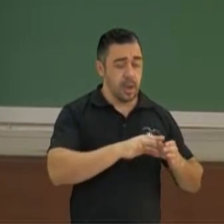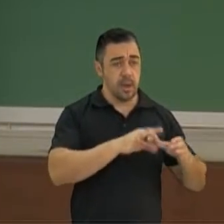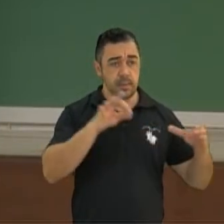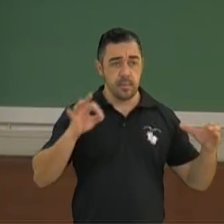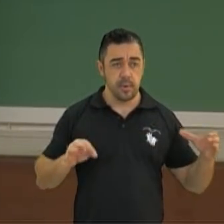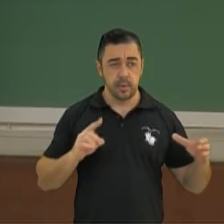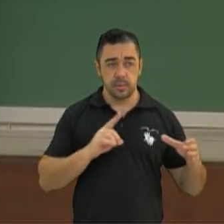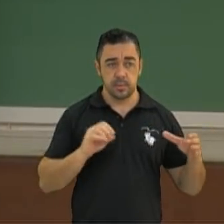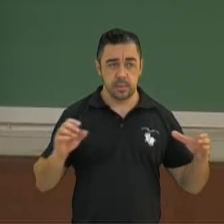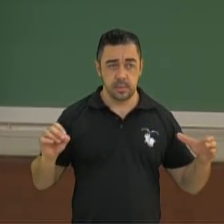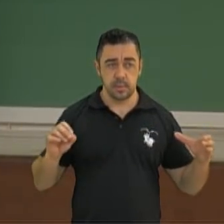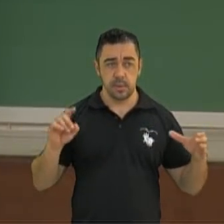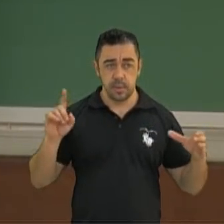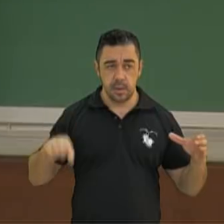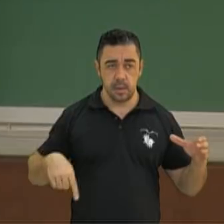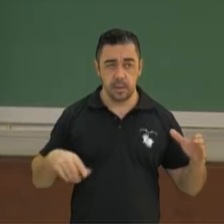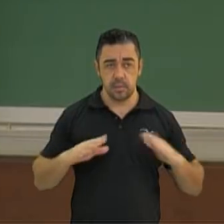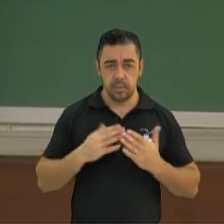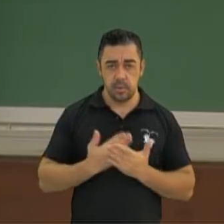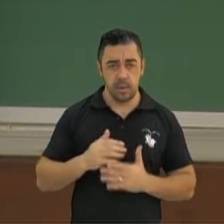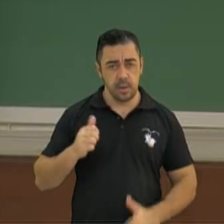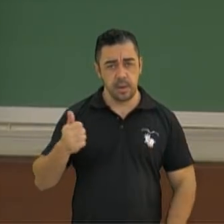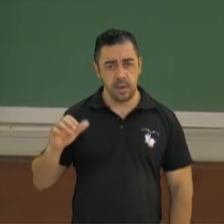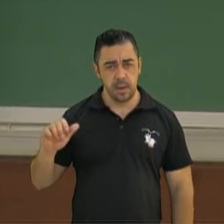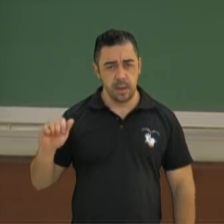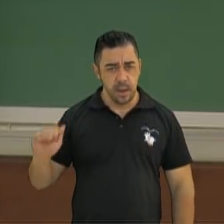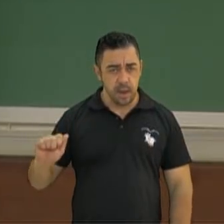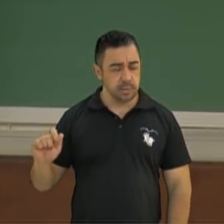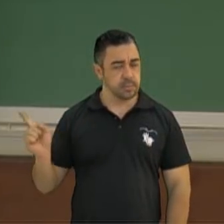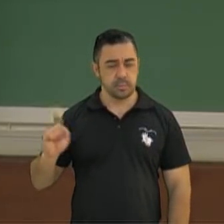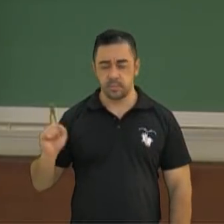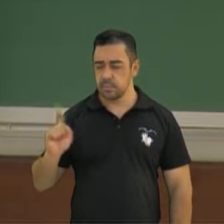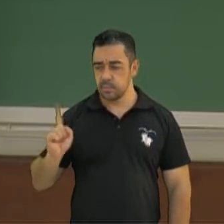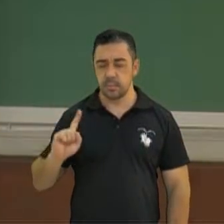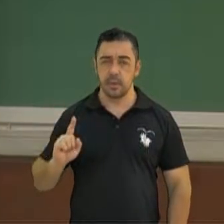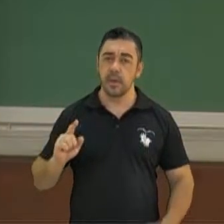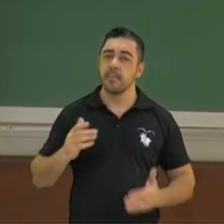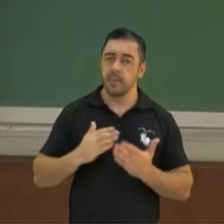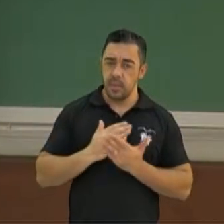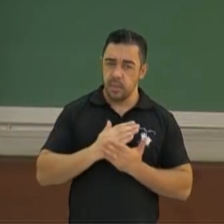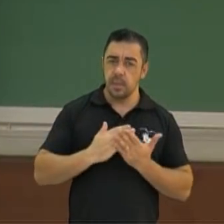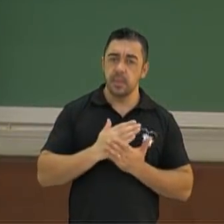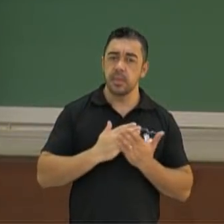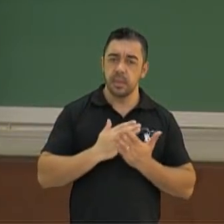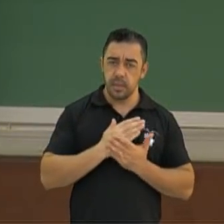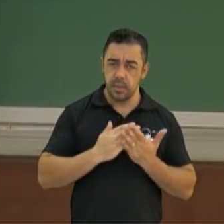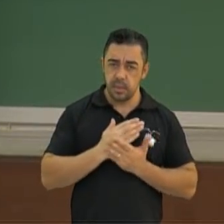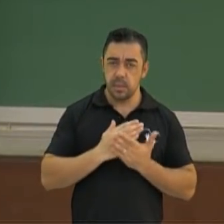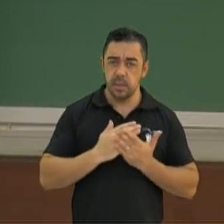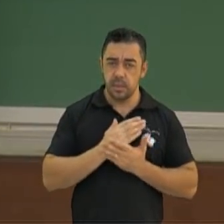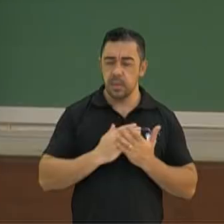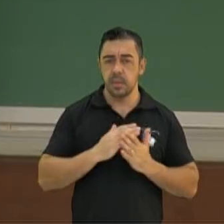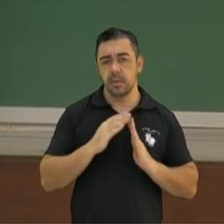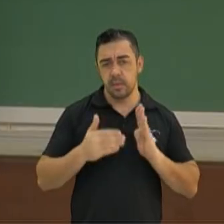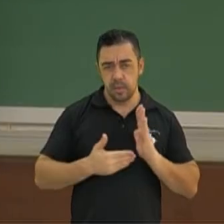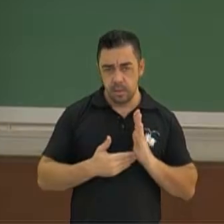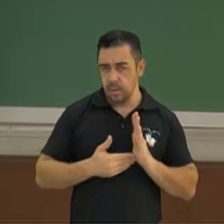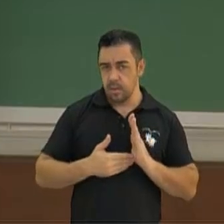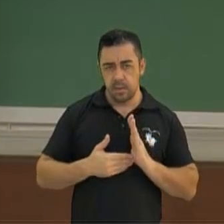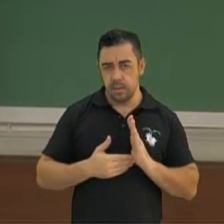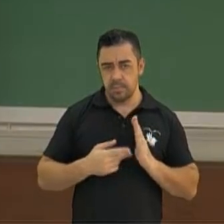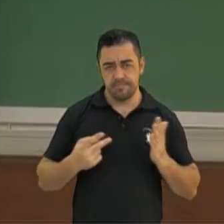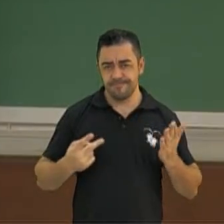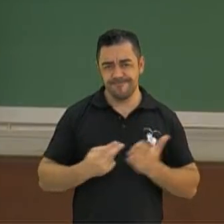100 alunos do colégio estadual A? Não, então uma parte da questão está... na verdade, toda a informação não